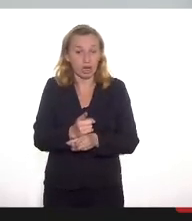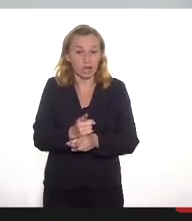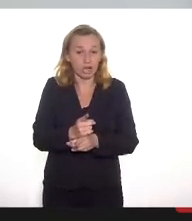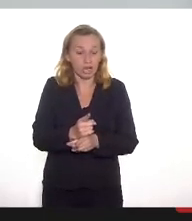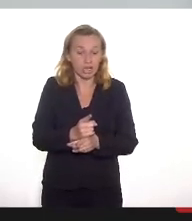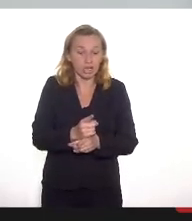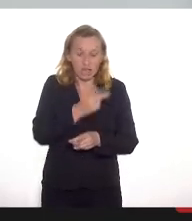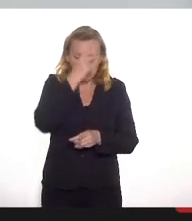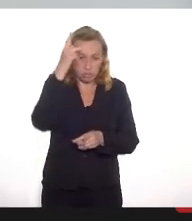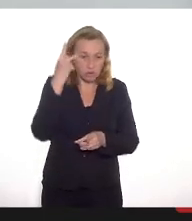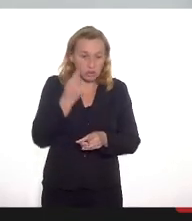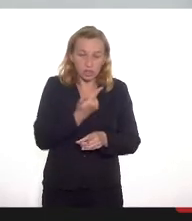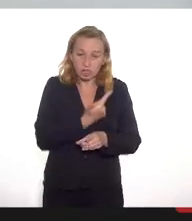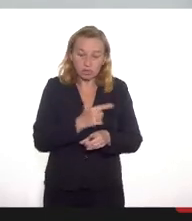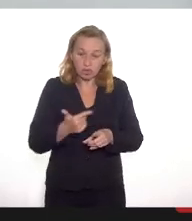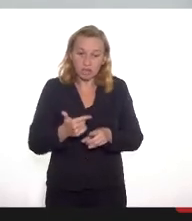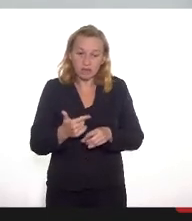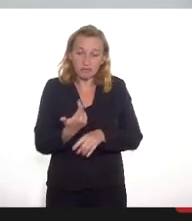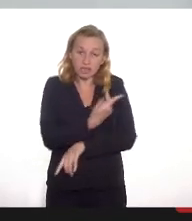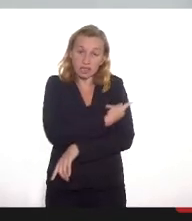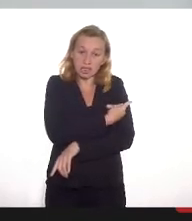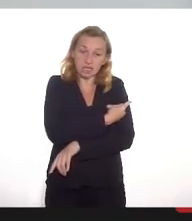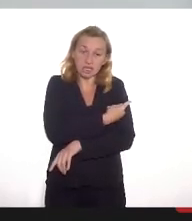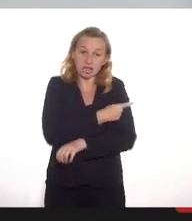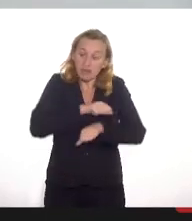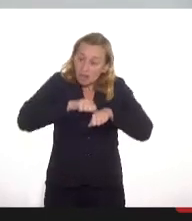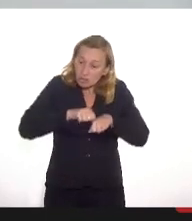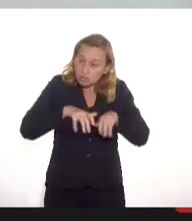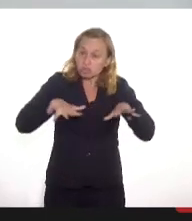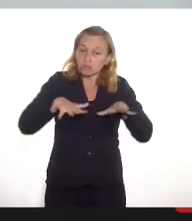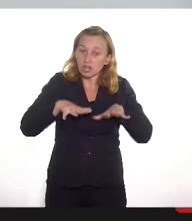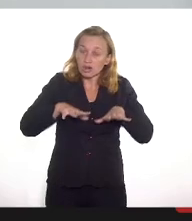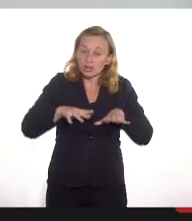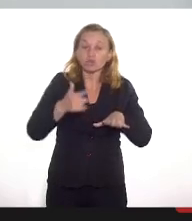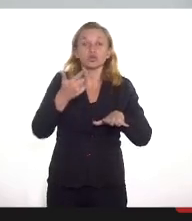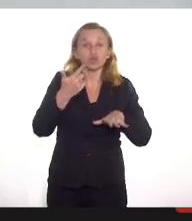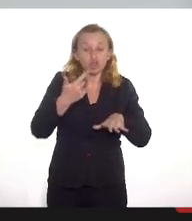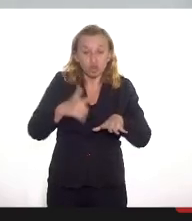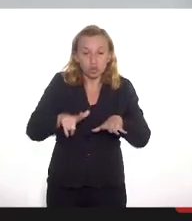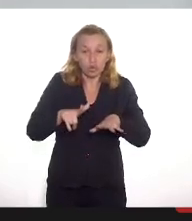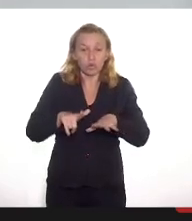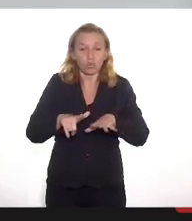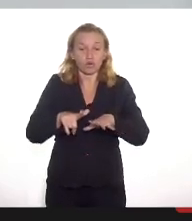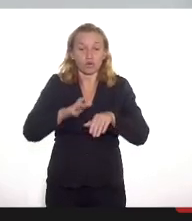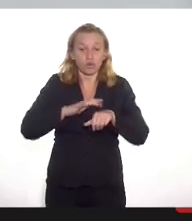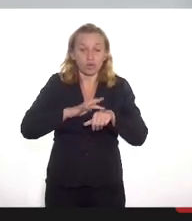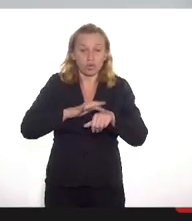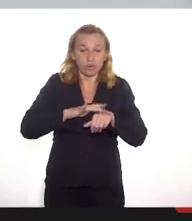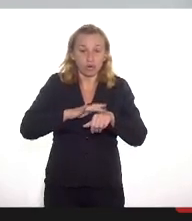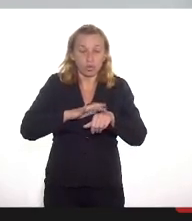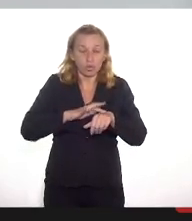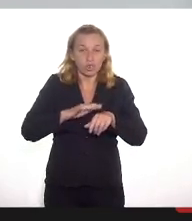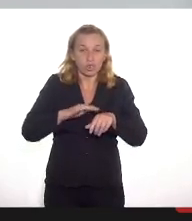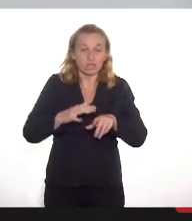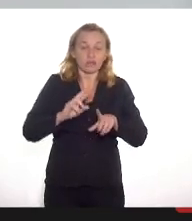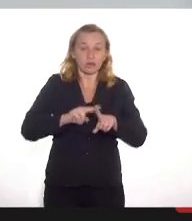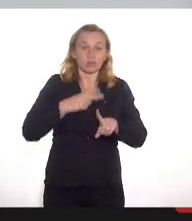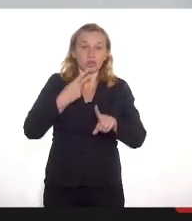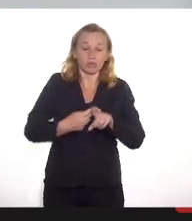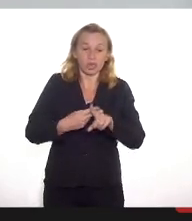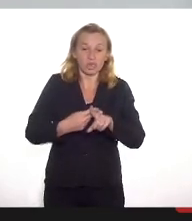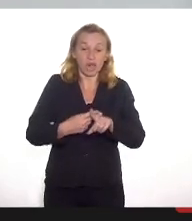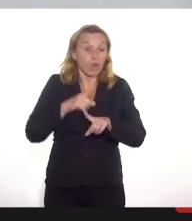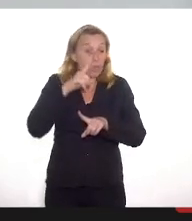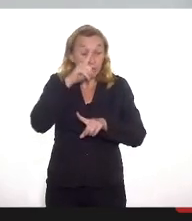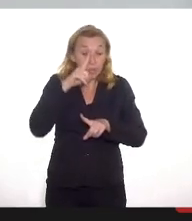entre as pessoas não vacilar vai ter uma votação eu queria uma nova Cepa se essa vacinação demorar o risco